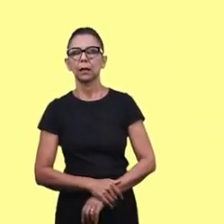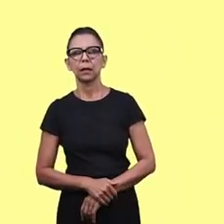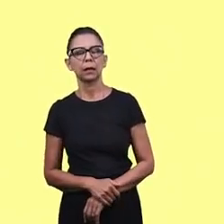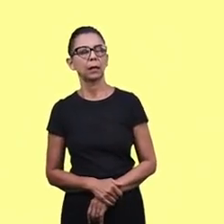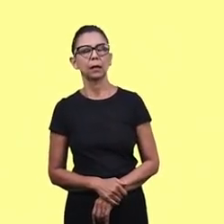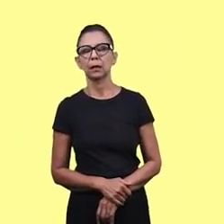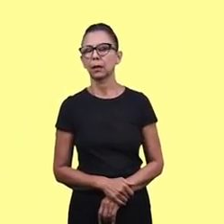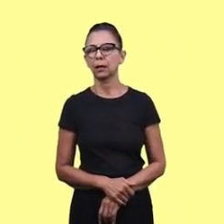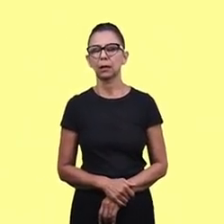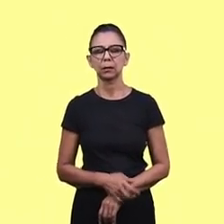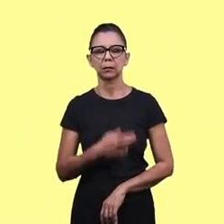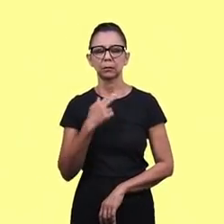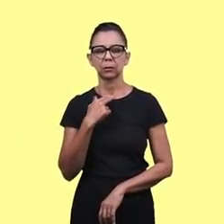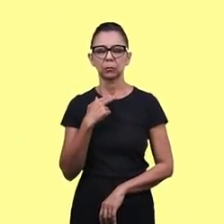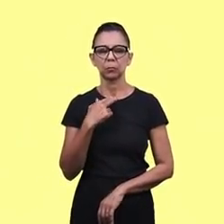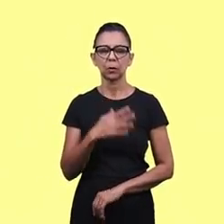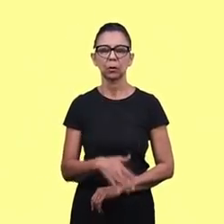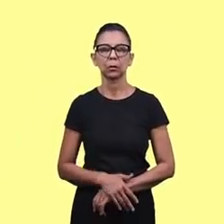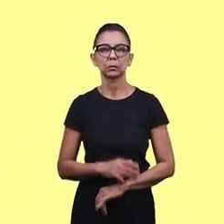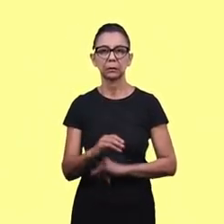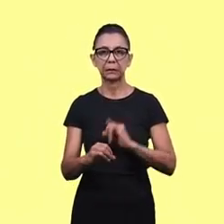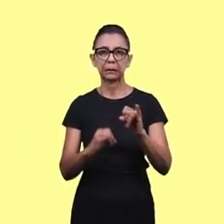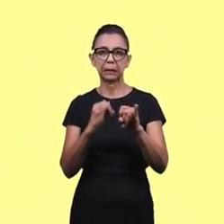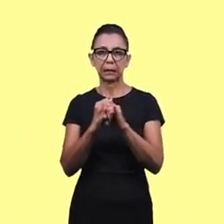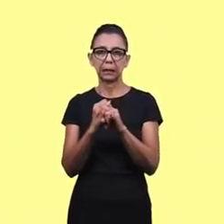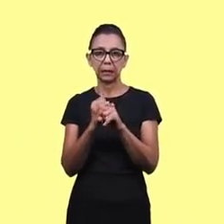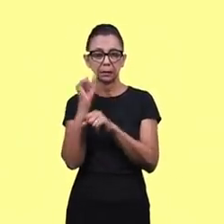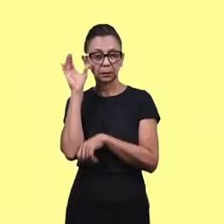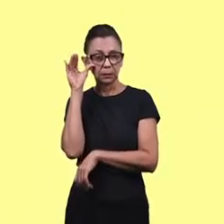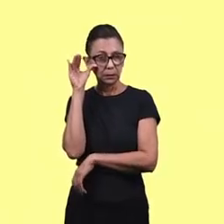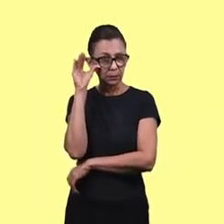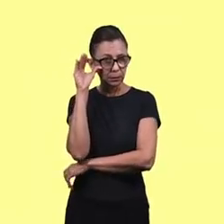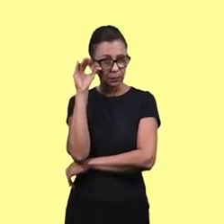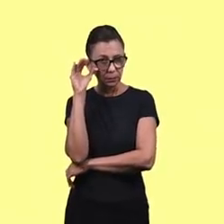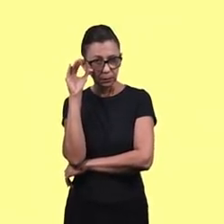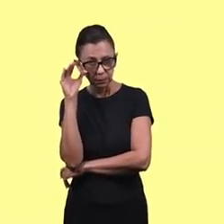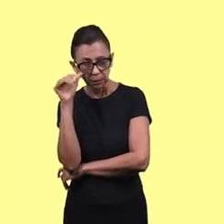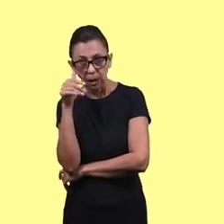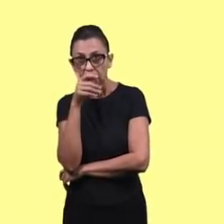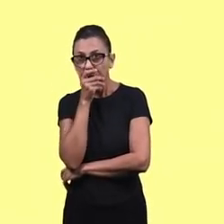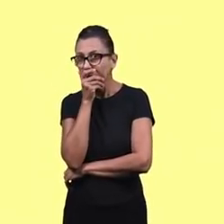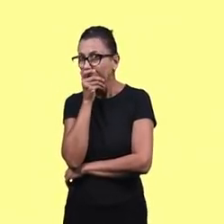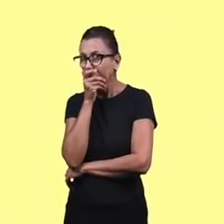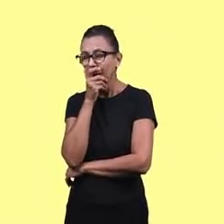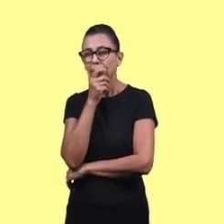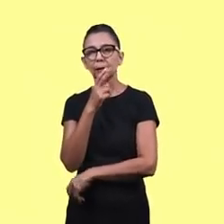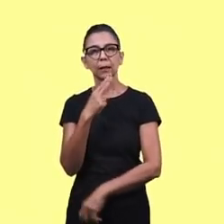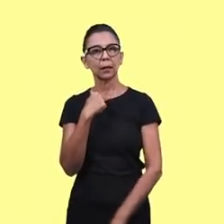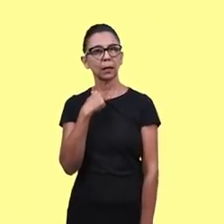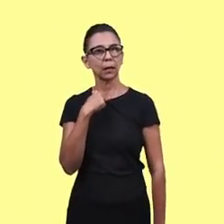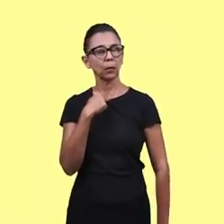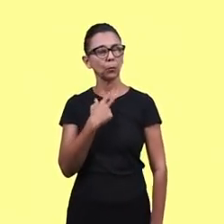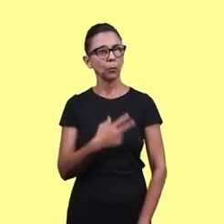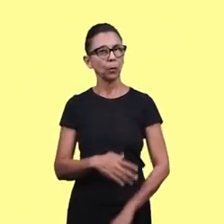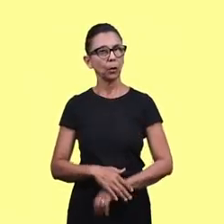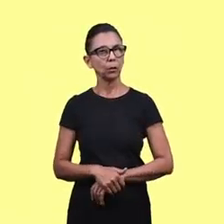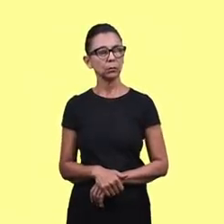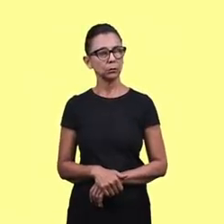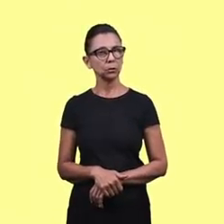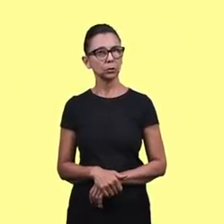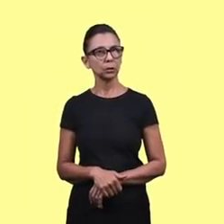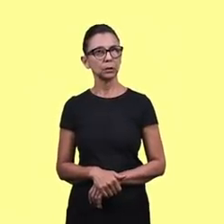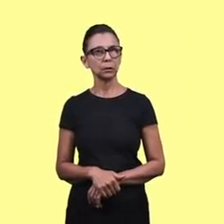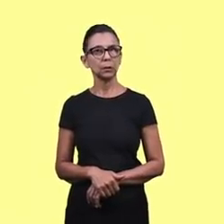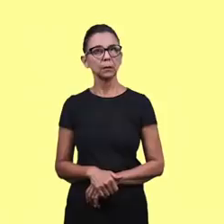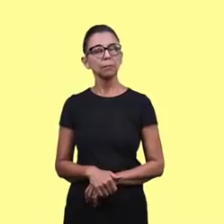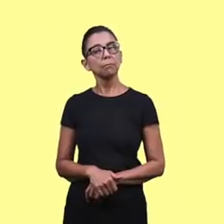não participo de coisas que não agradam a Deus na internet. É assim que devemos ser, definidos. E